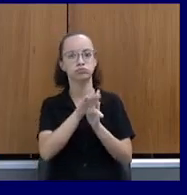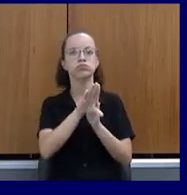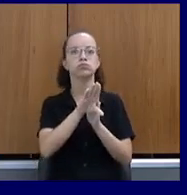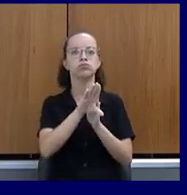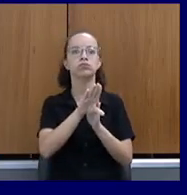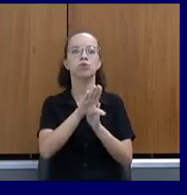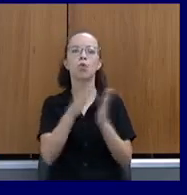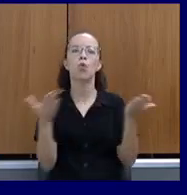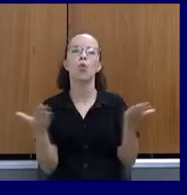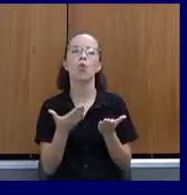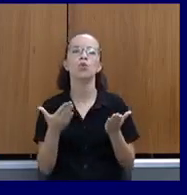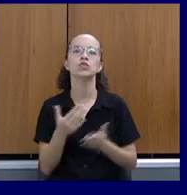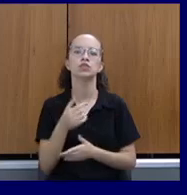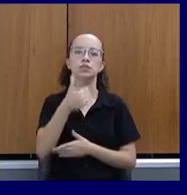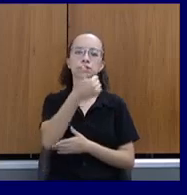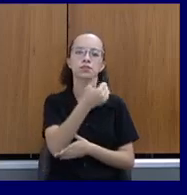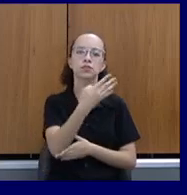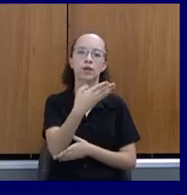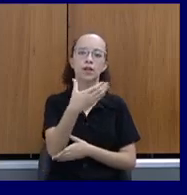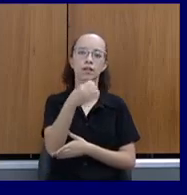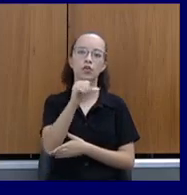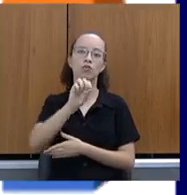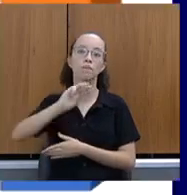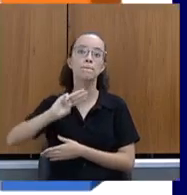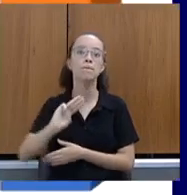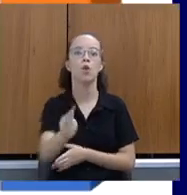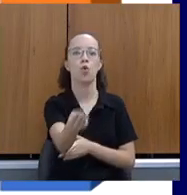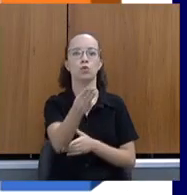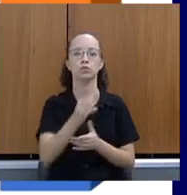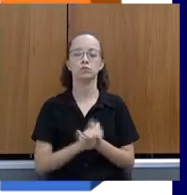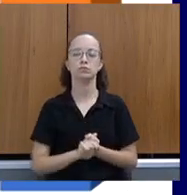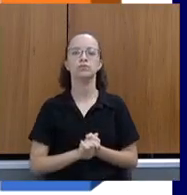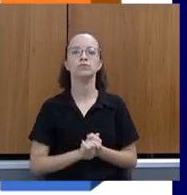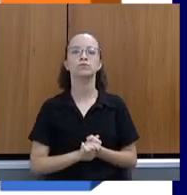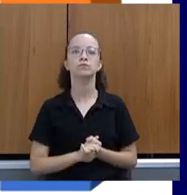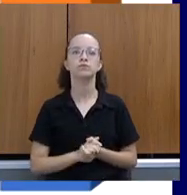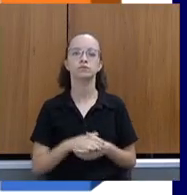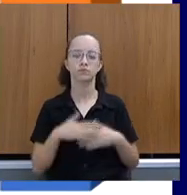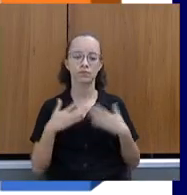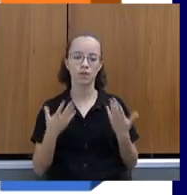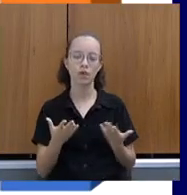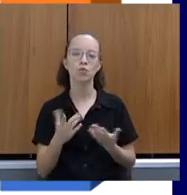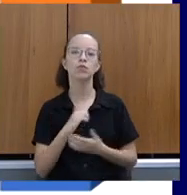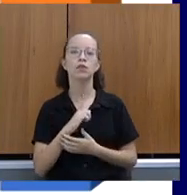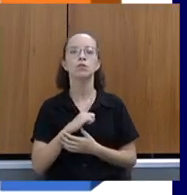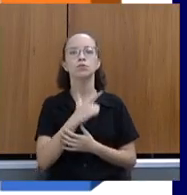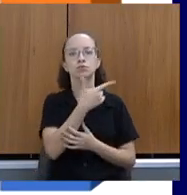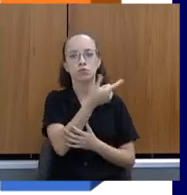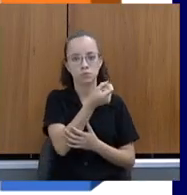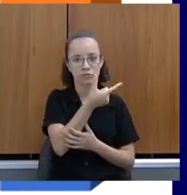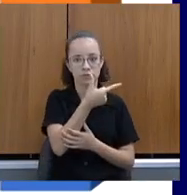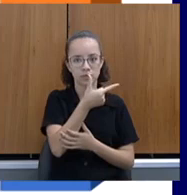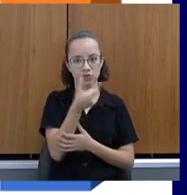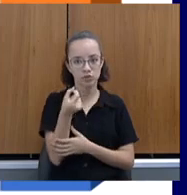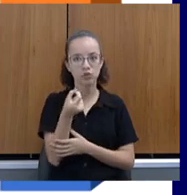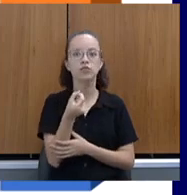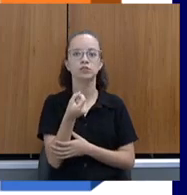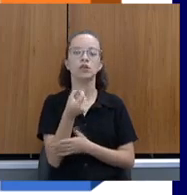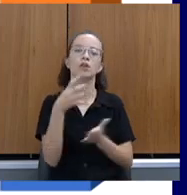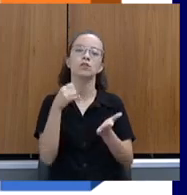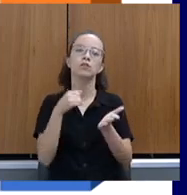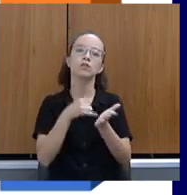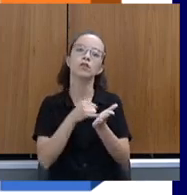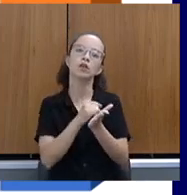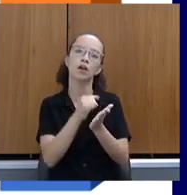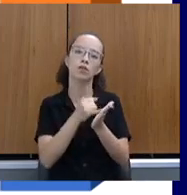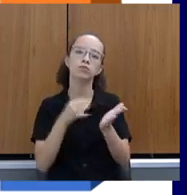captação hoje são 149 milhões pode passar é então nós temos aí 2020 inscritos